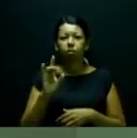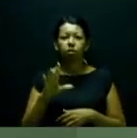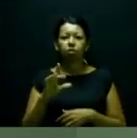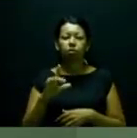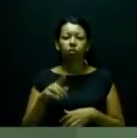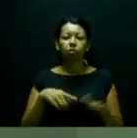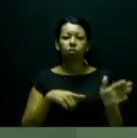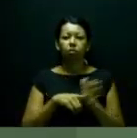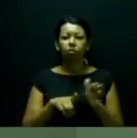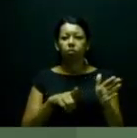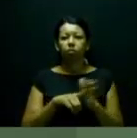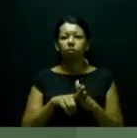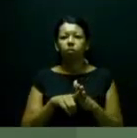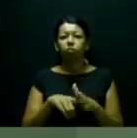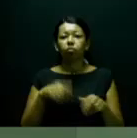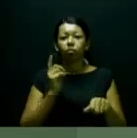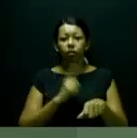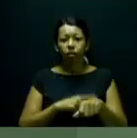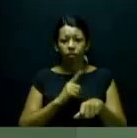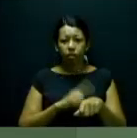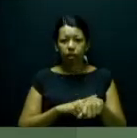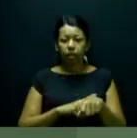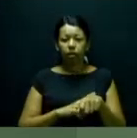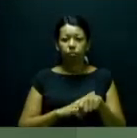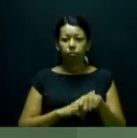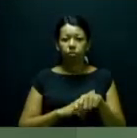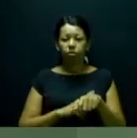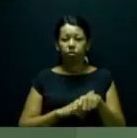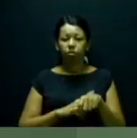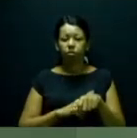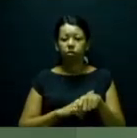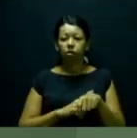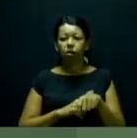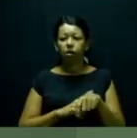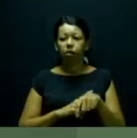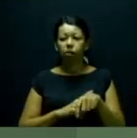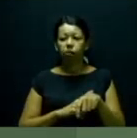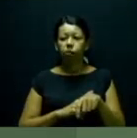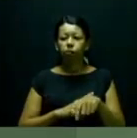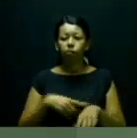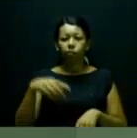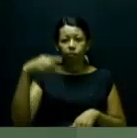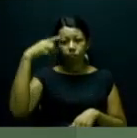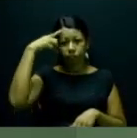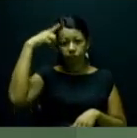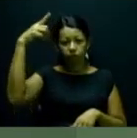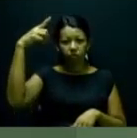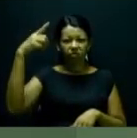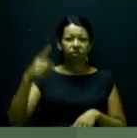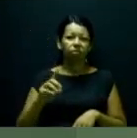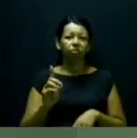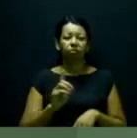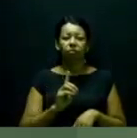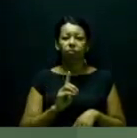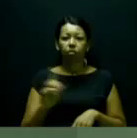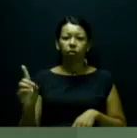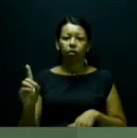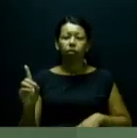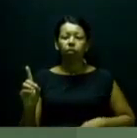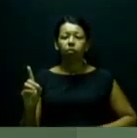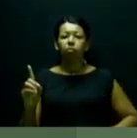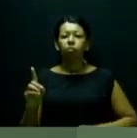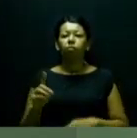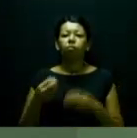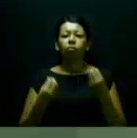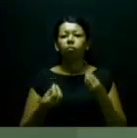na questão do prazo, da dúvida, da subrogação, de como vai ficar a